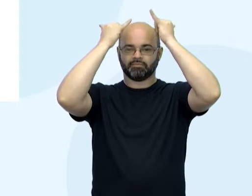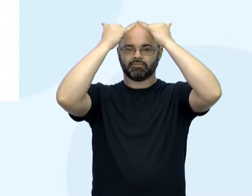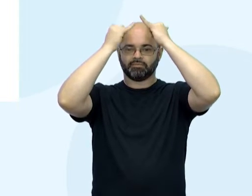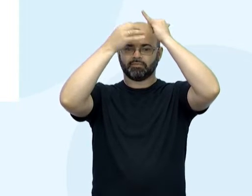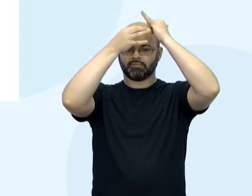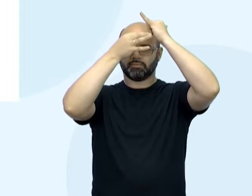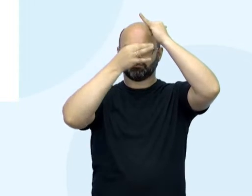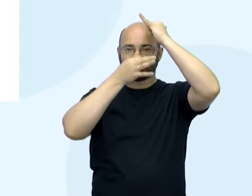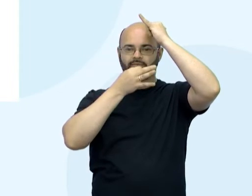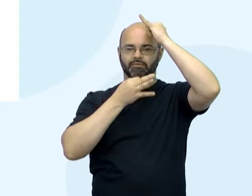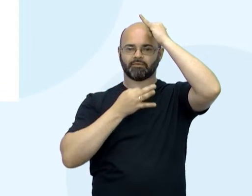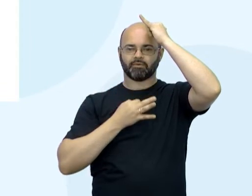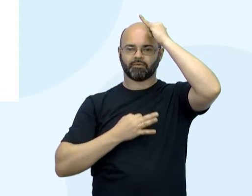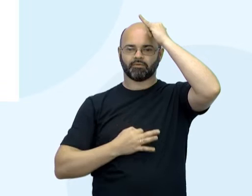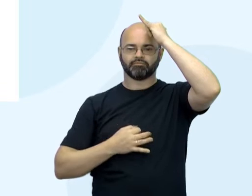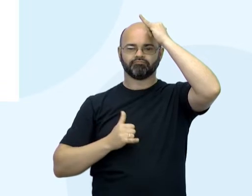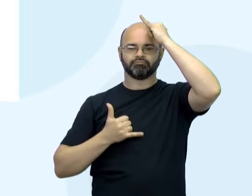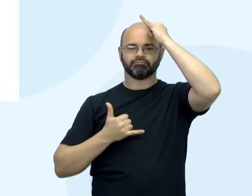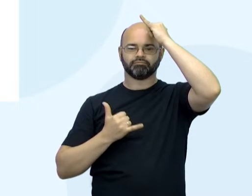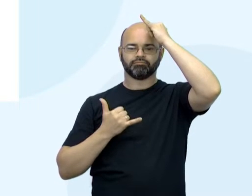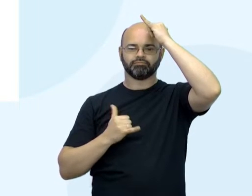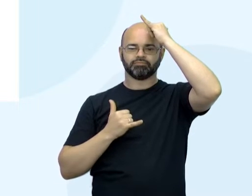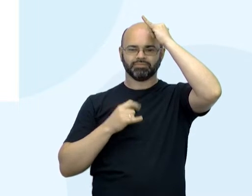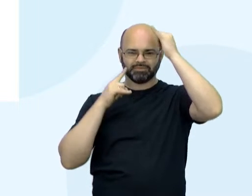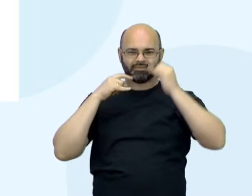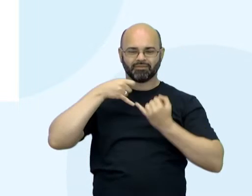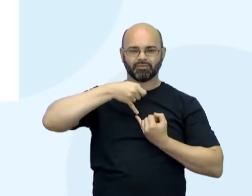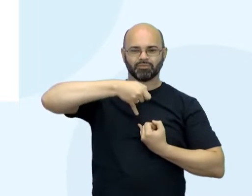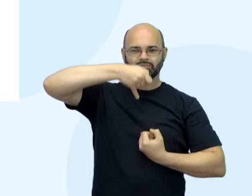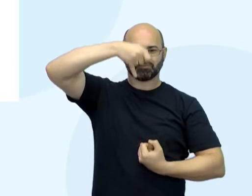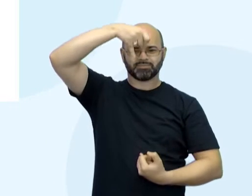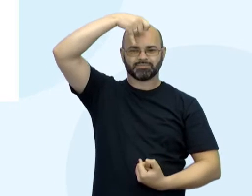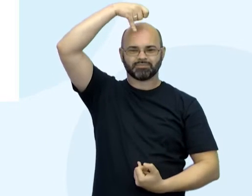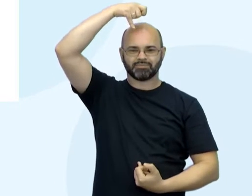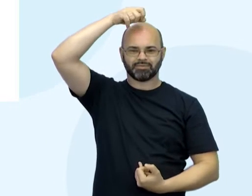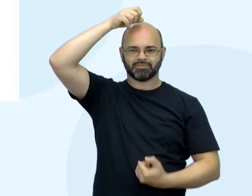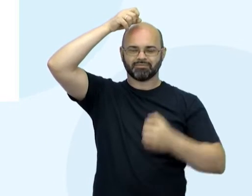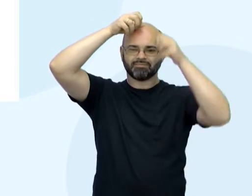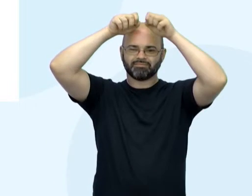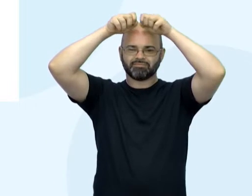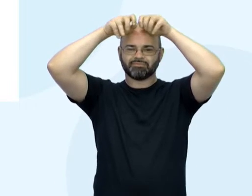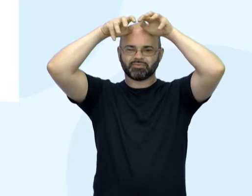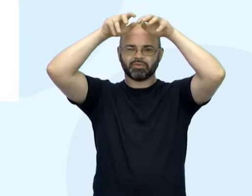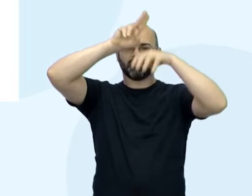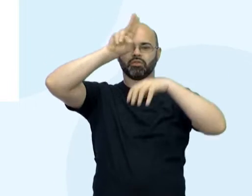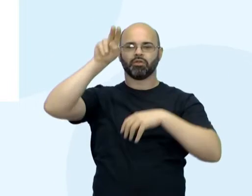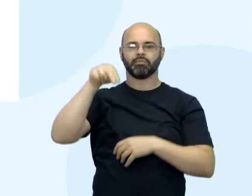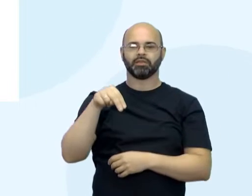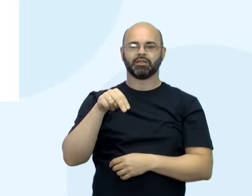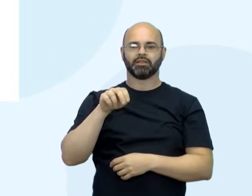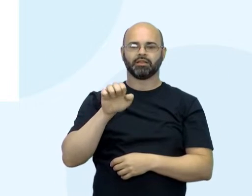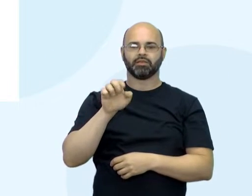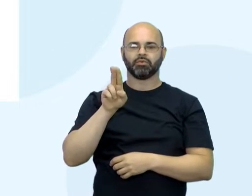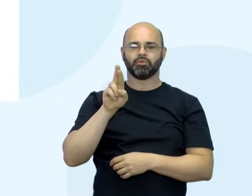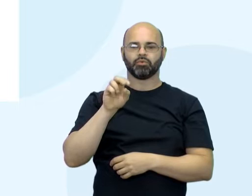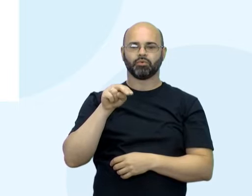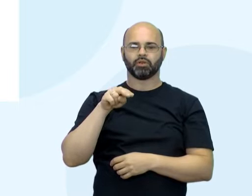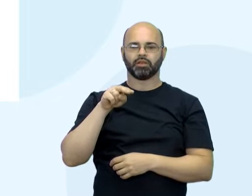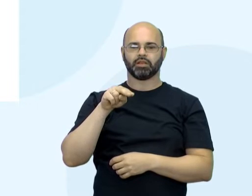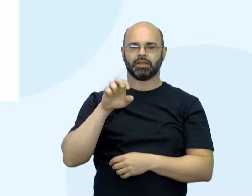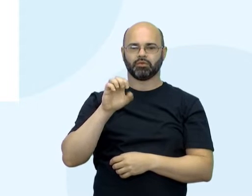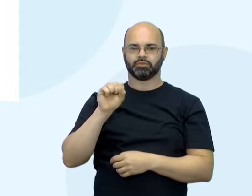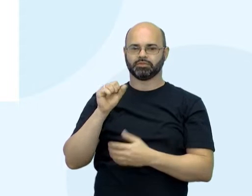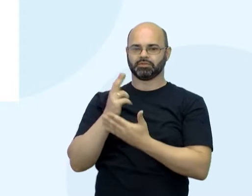meio desses carinhas aí, desse elemento que a gente está mostrando, que são os neurônios, né? Então, os neurônios ali, eles